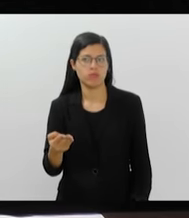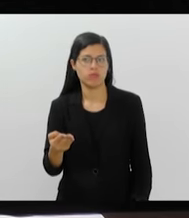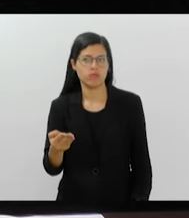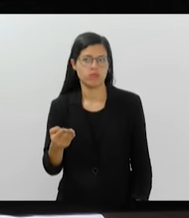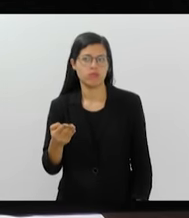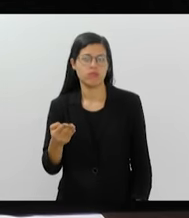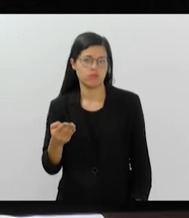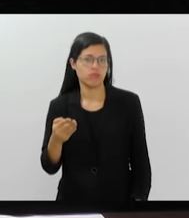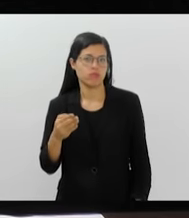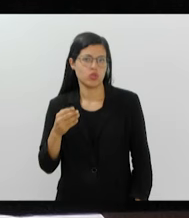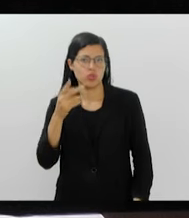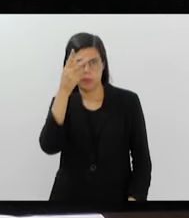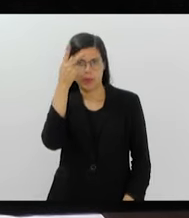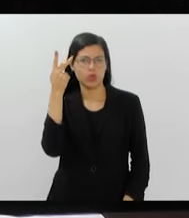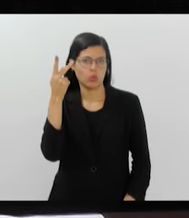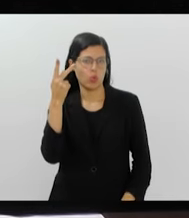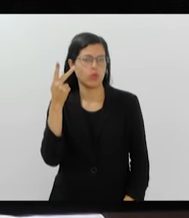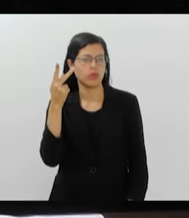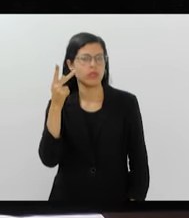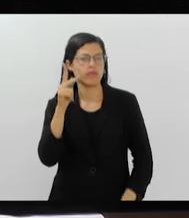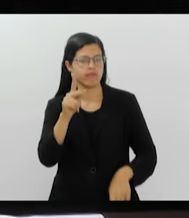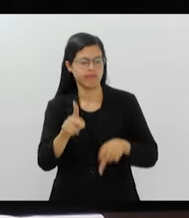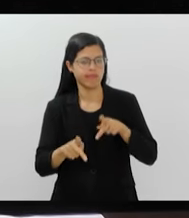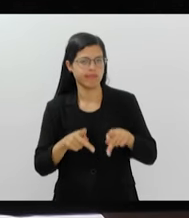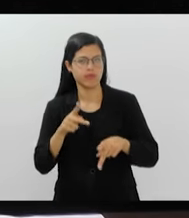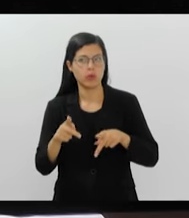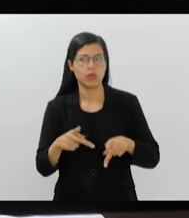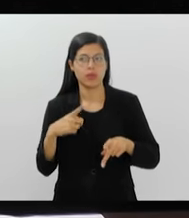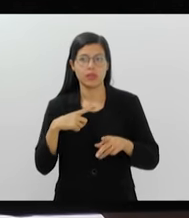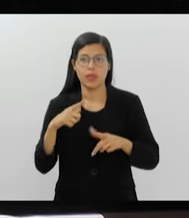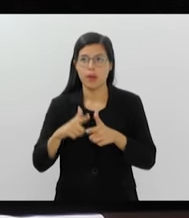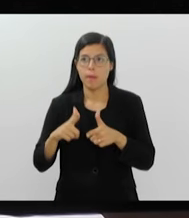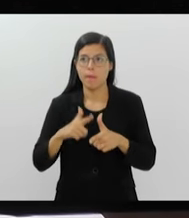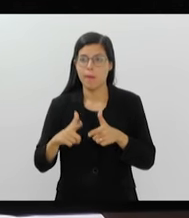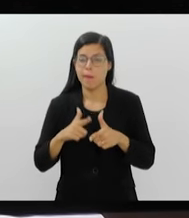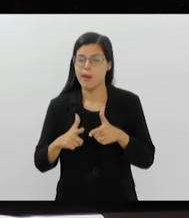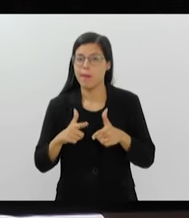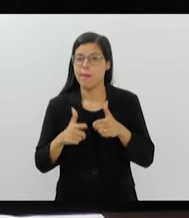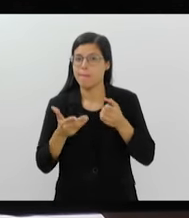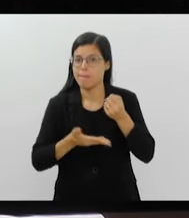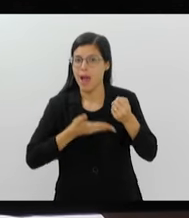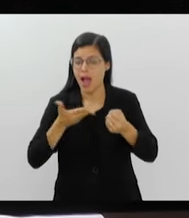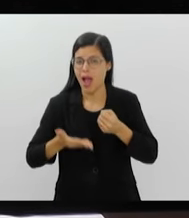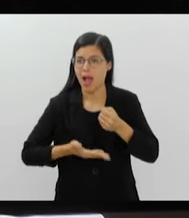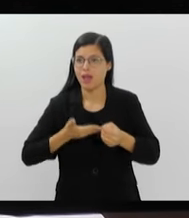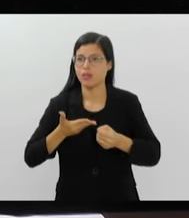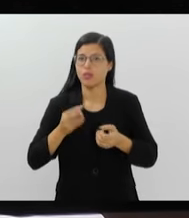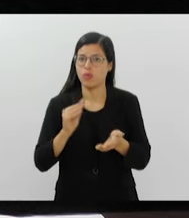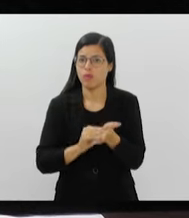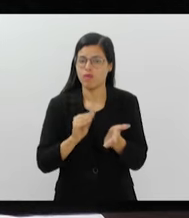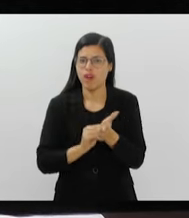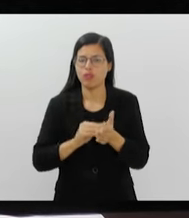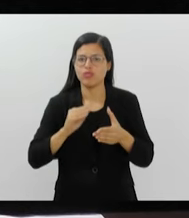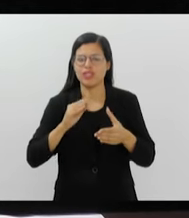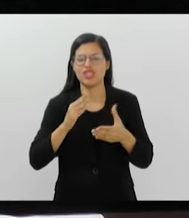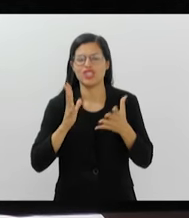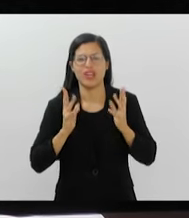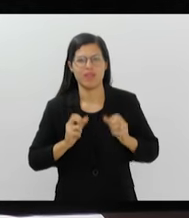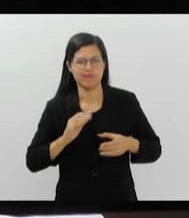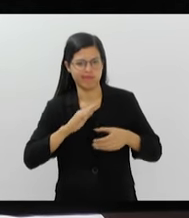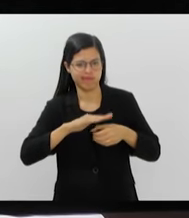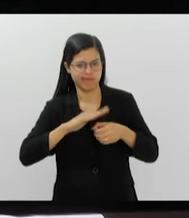aproximadamente 1 milhão de habitantes, e nós temos problemas muito crônicos e muito básicos, como ainda a falta de saneamento, como